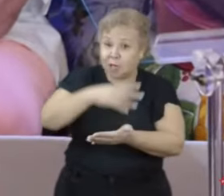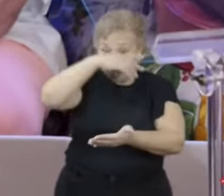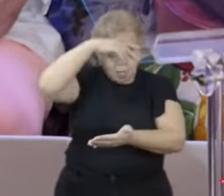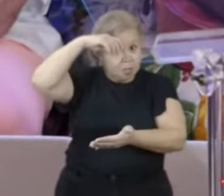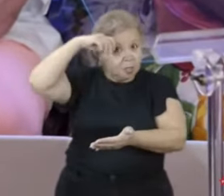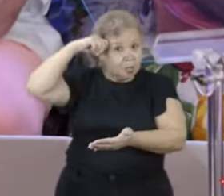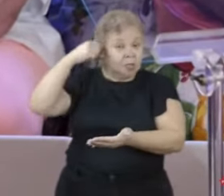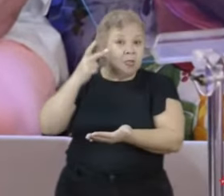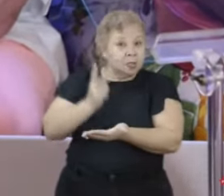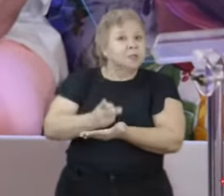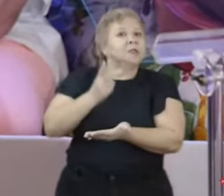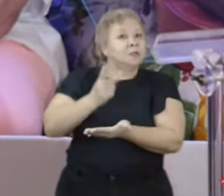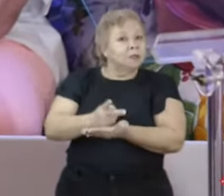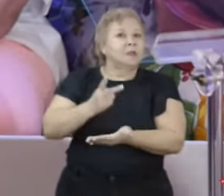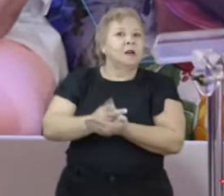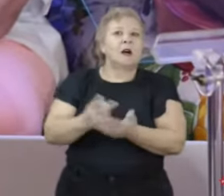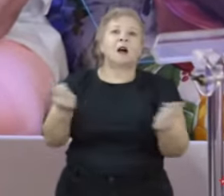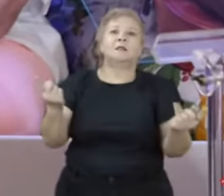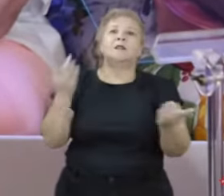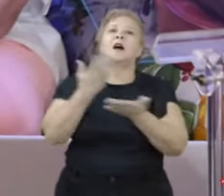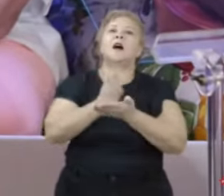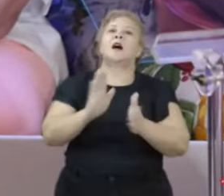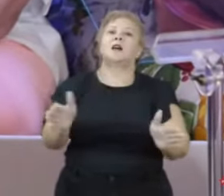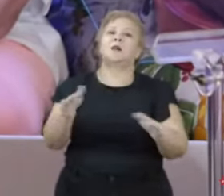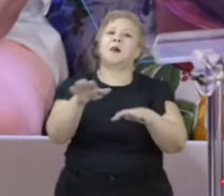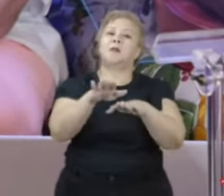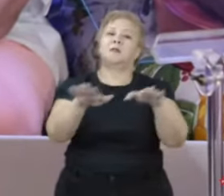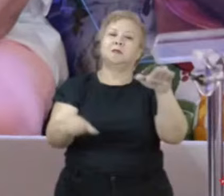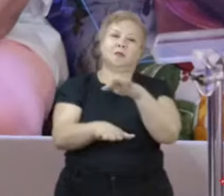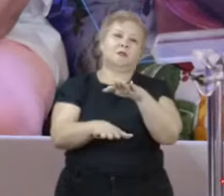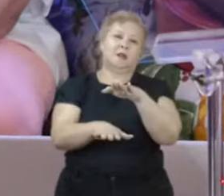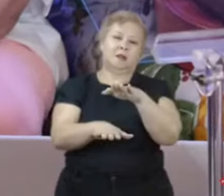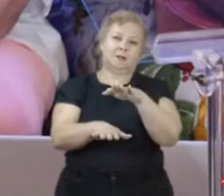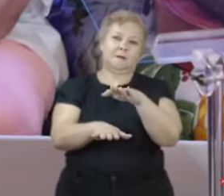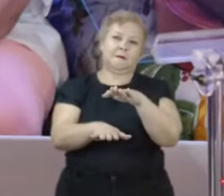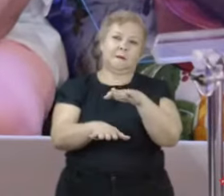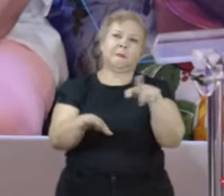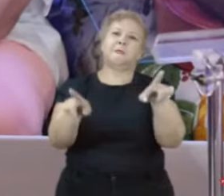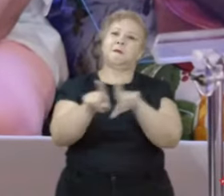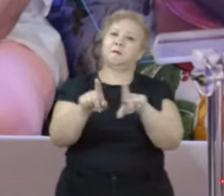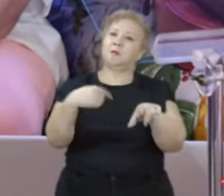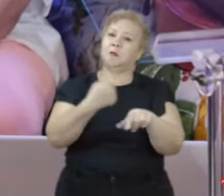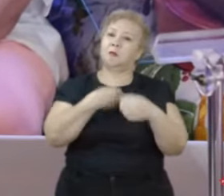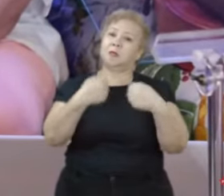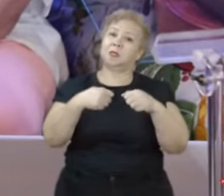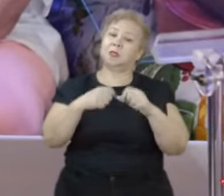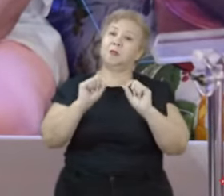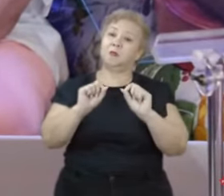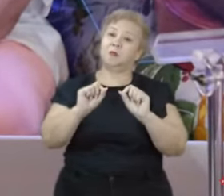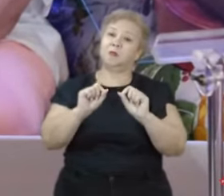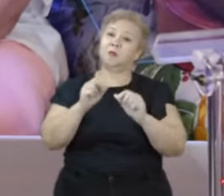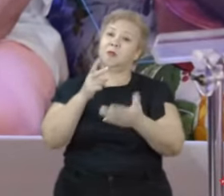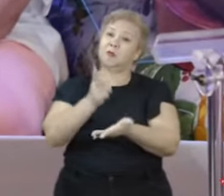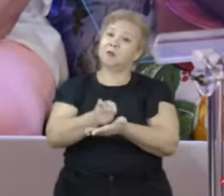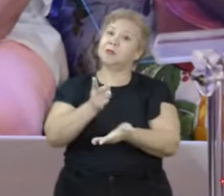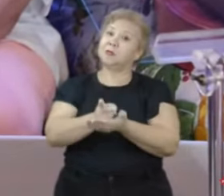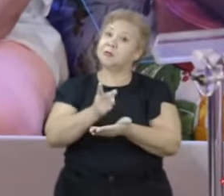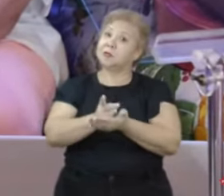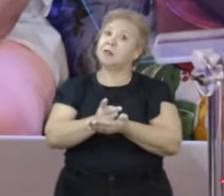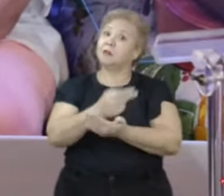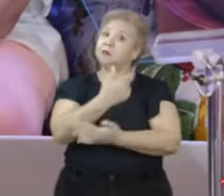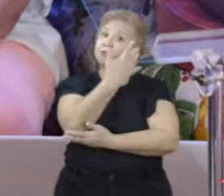a desigualdade. Também, e a gente precisa muito, pela preservação do meio